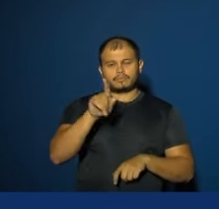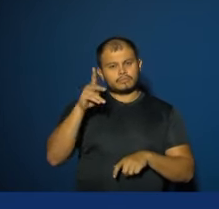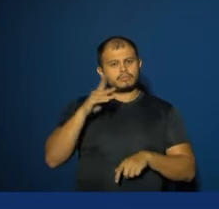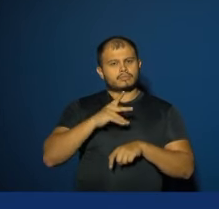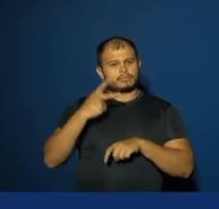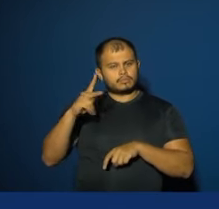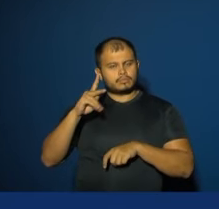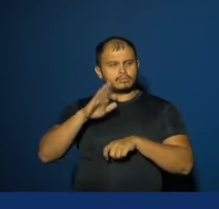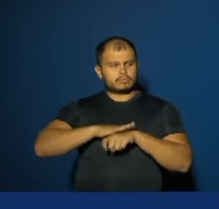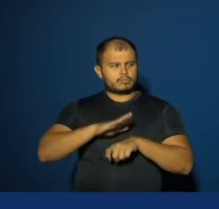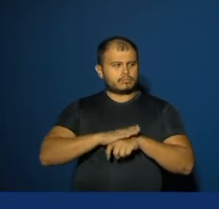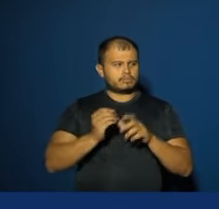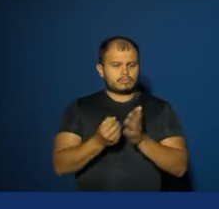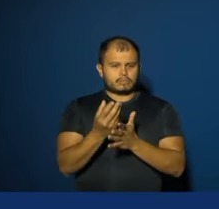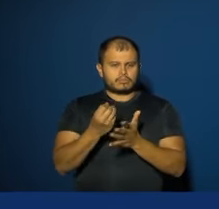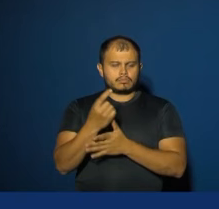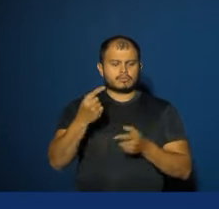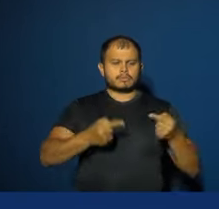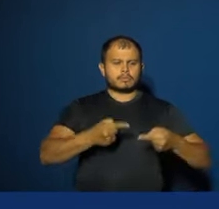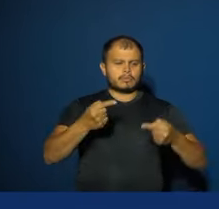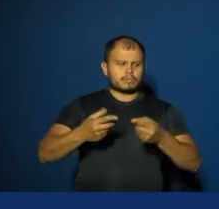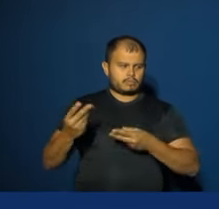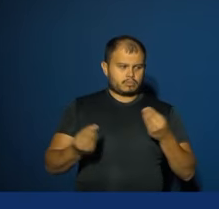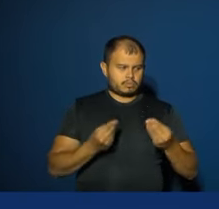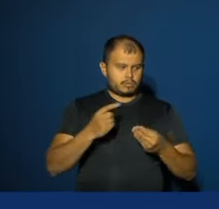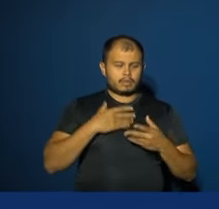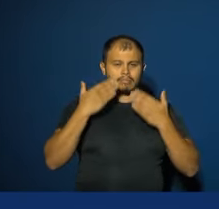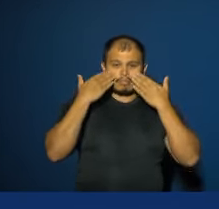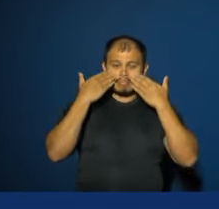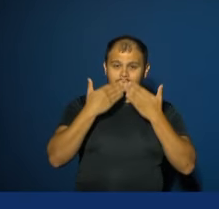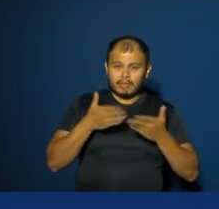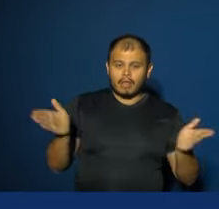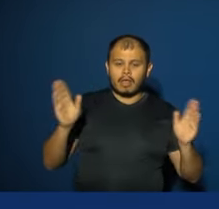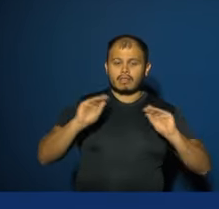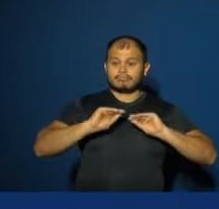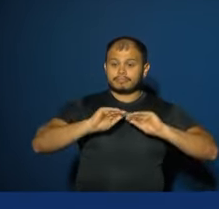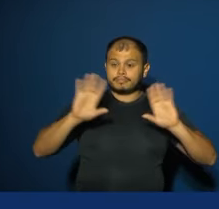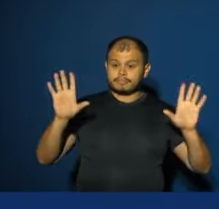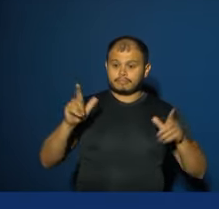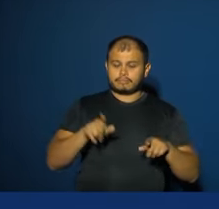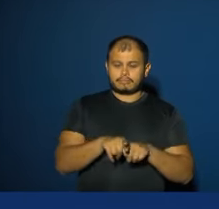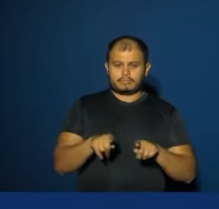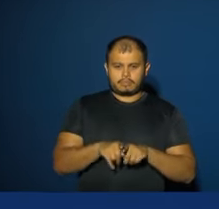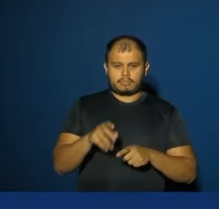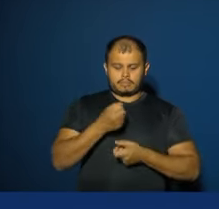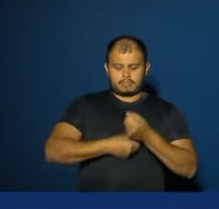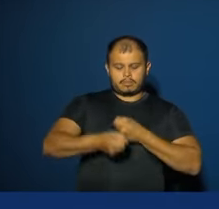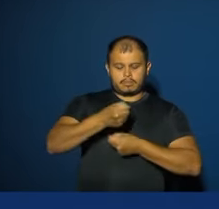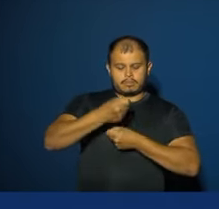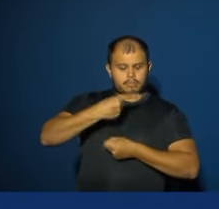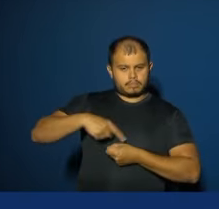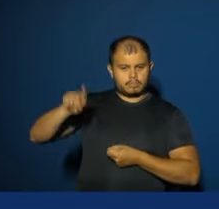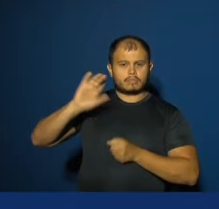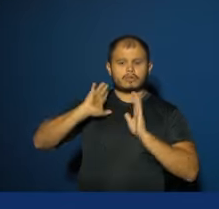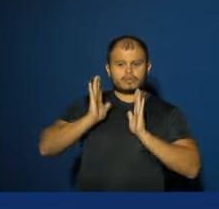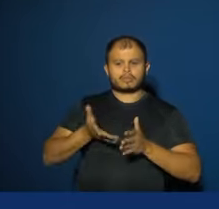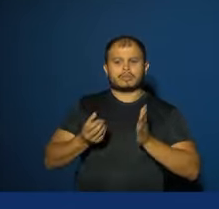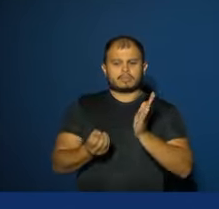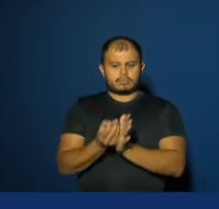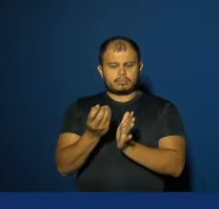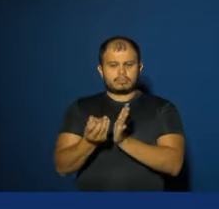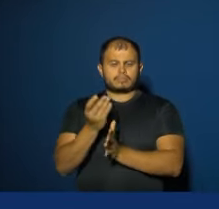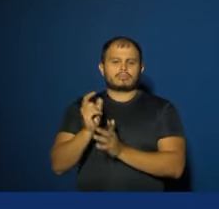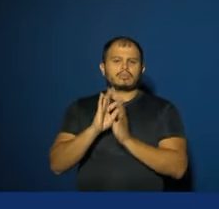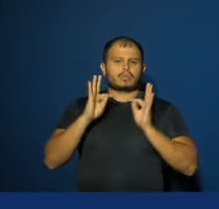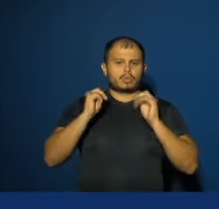discutir esses temas. O que a ANEEL faz é dar transparências. Nós, desde o ano passado, criamos uma ferramenta que